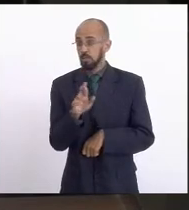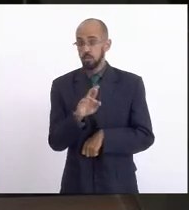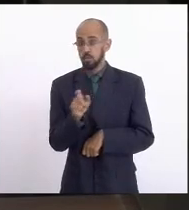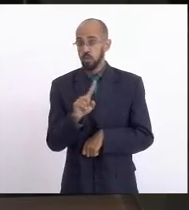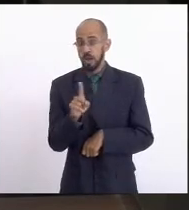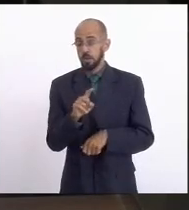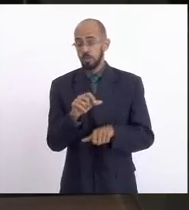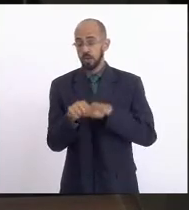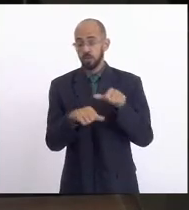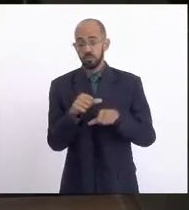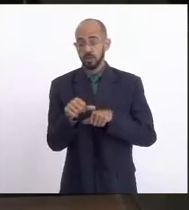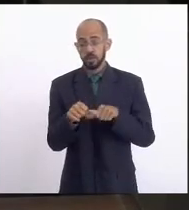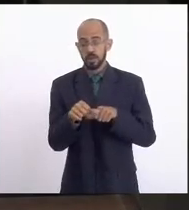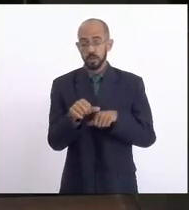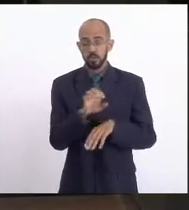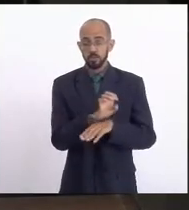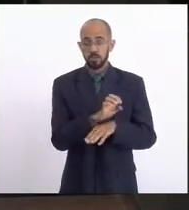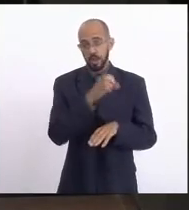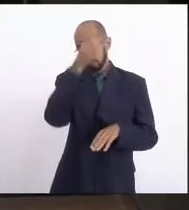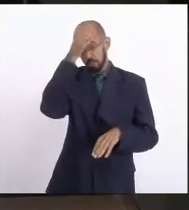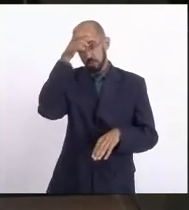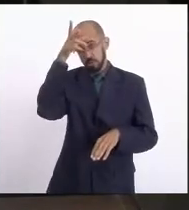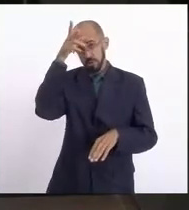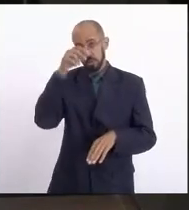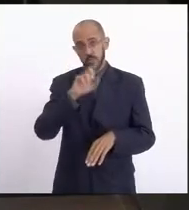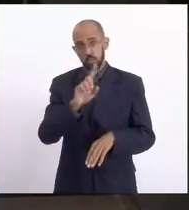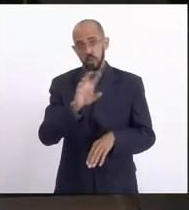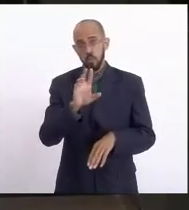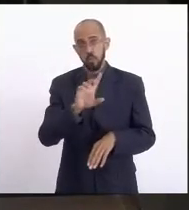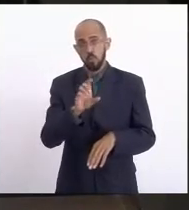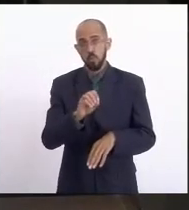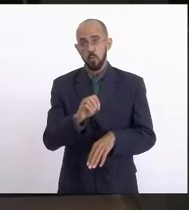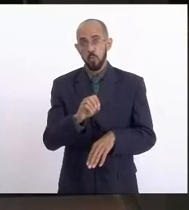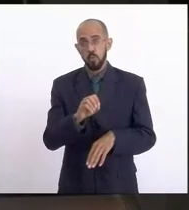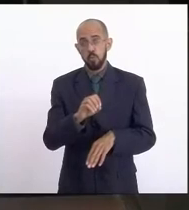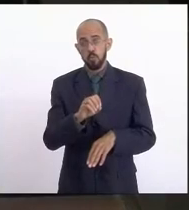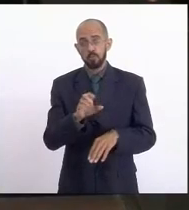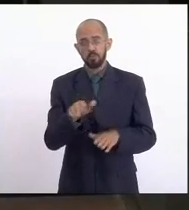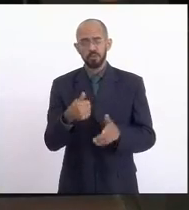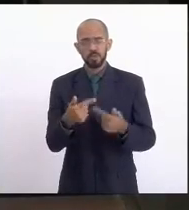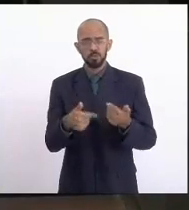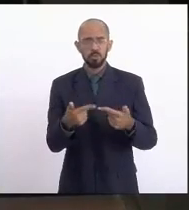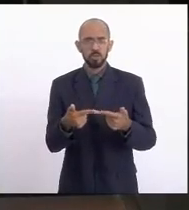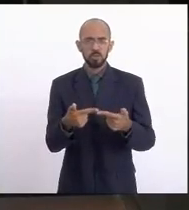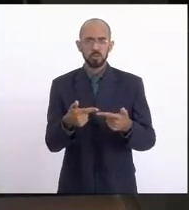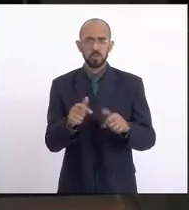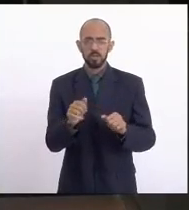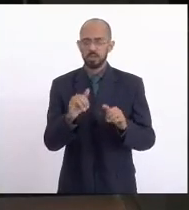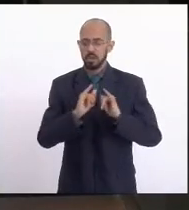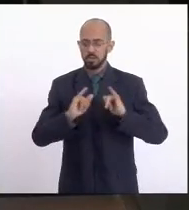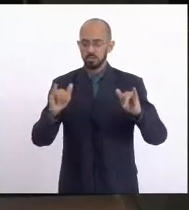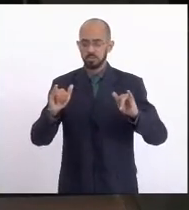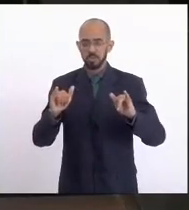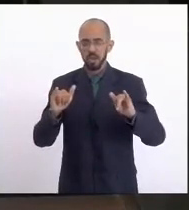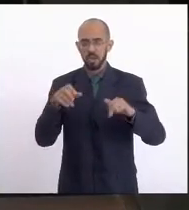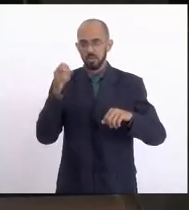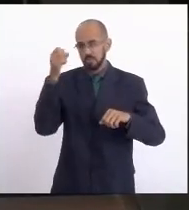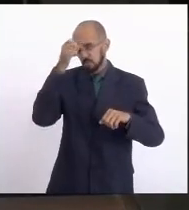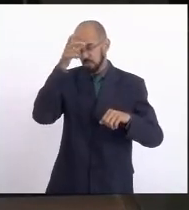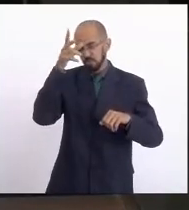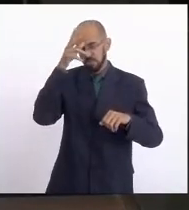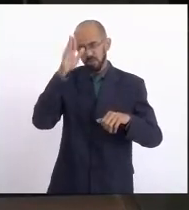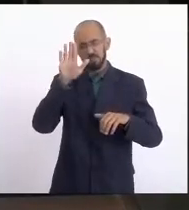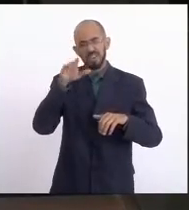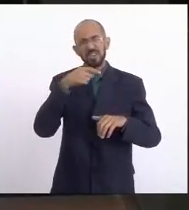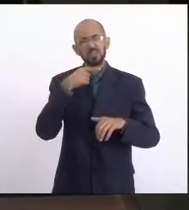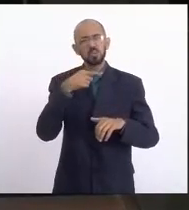municipalização. De uma hora para outra, fazem um ato agora em dezembro, o governador e o prefeito de Caxias anunciam a municipalização. A pergunta é a seguinte: